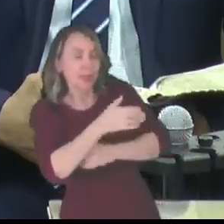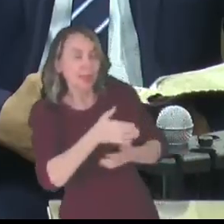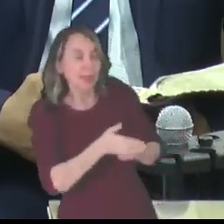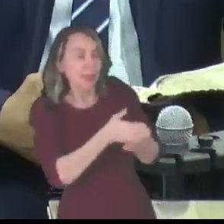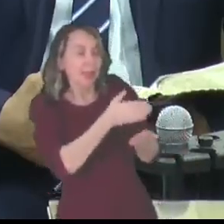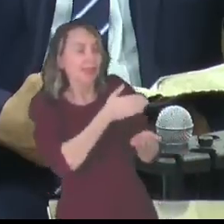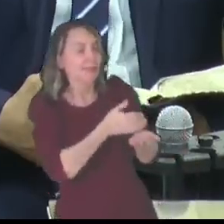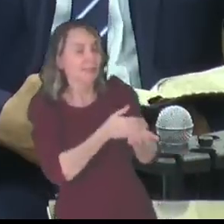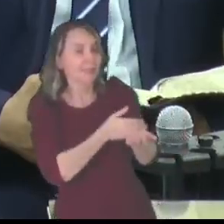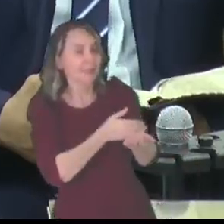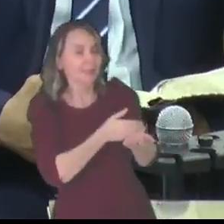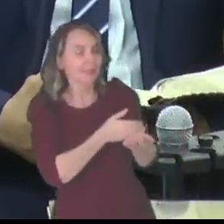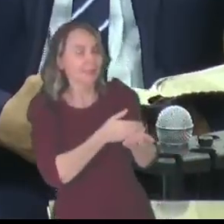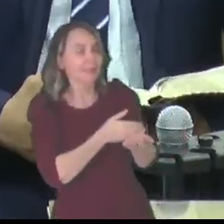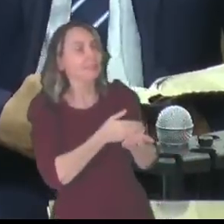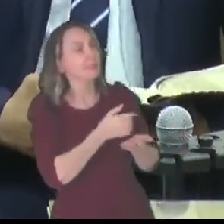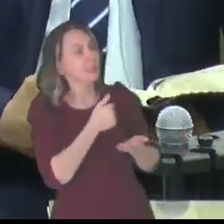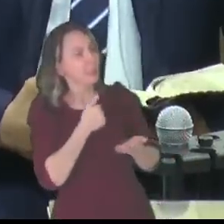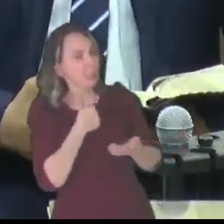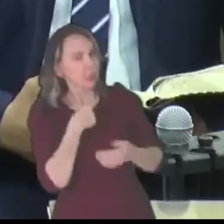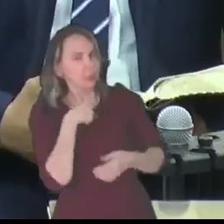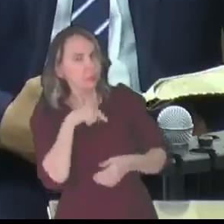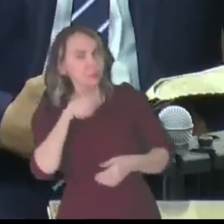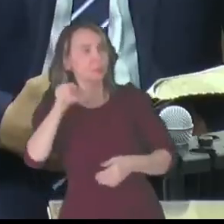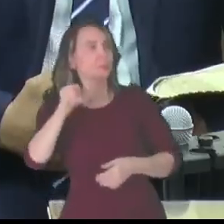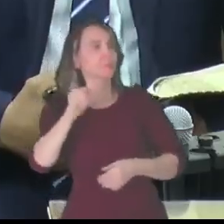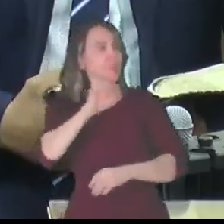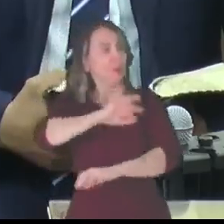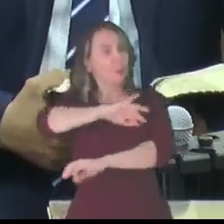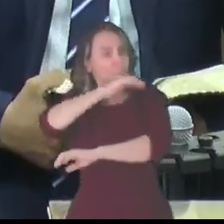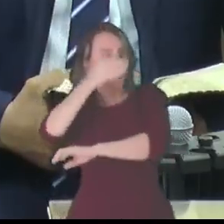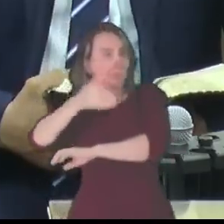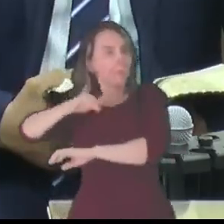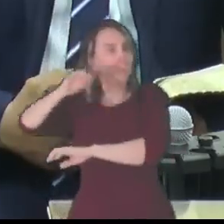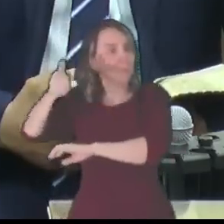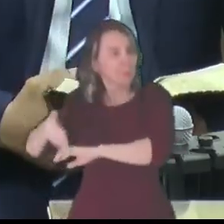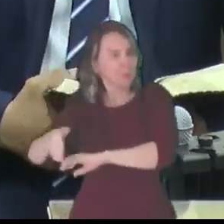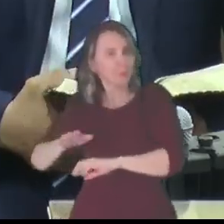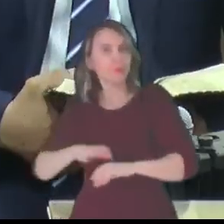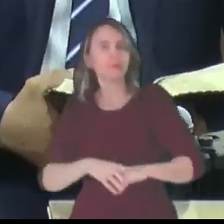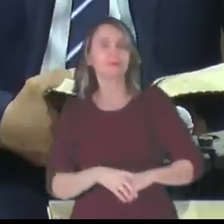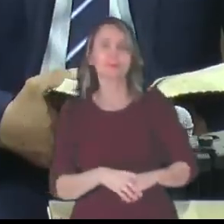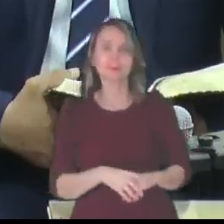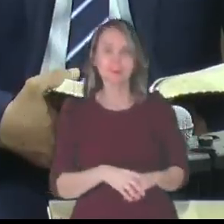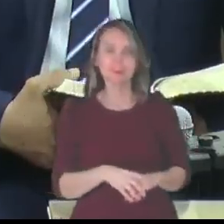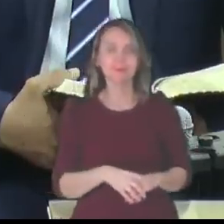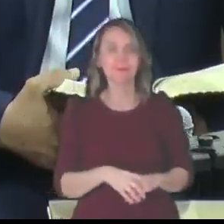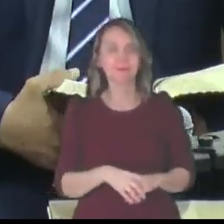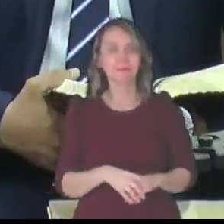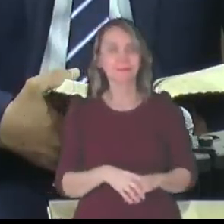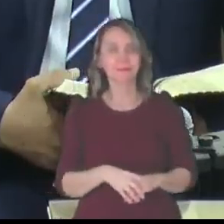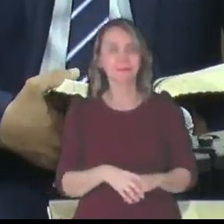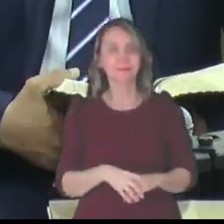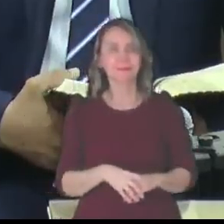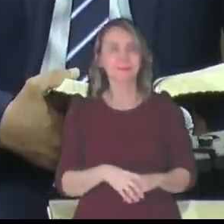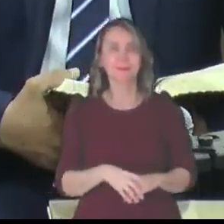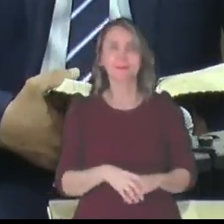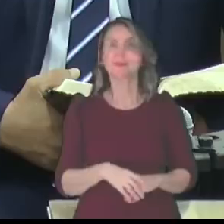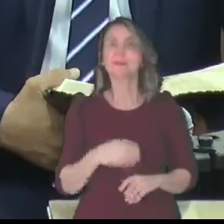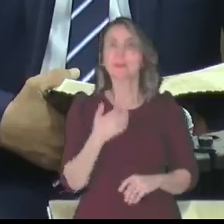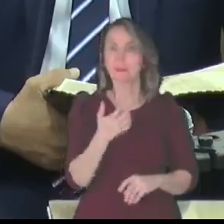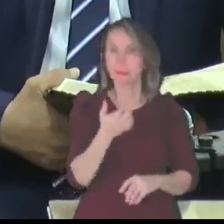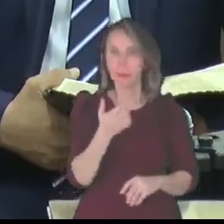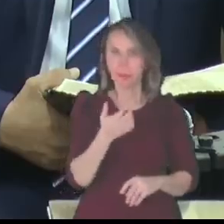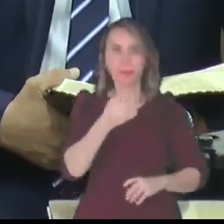sombras da noite eu estarei no Monte da minha e na colina do inferno quem quiser encontrar Jesus